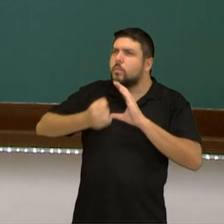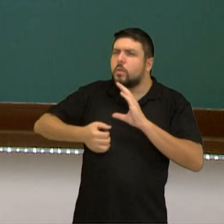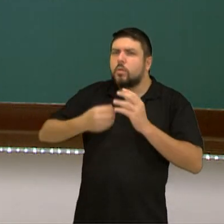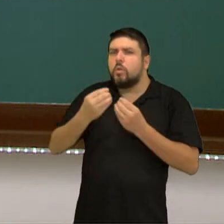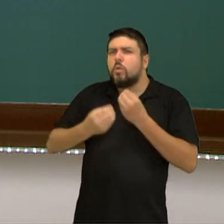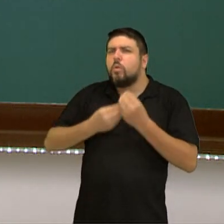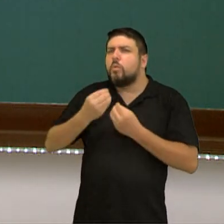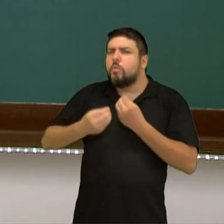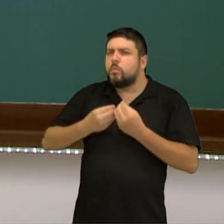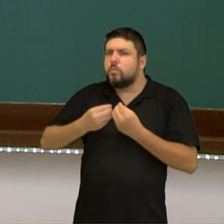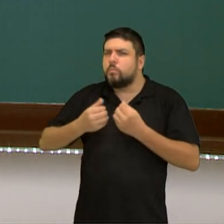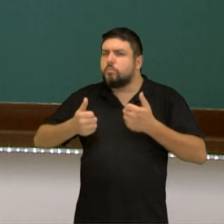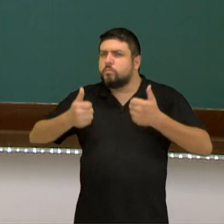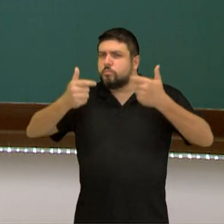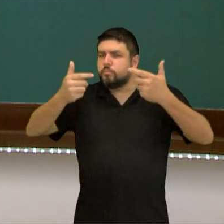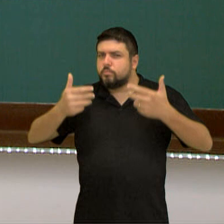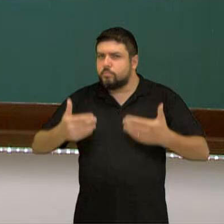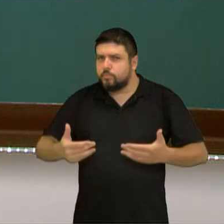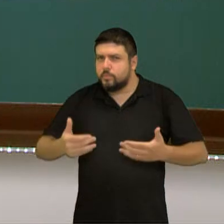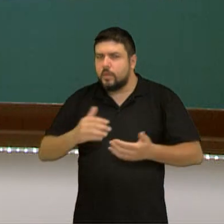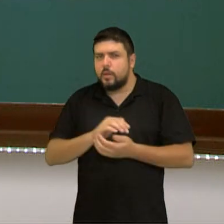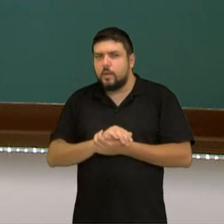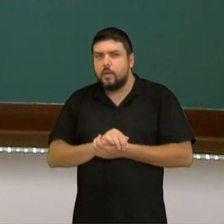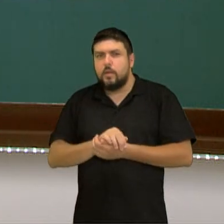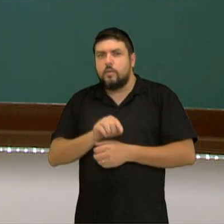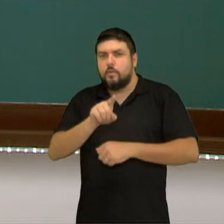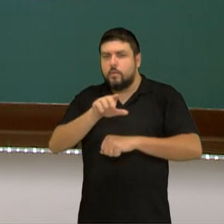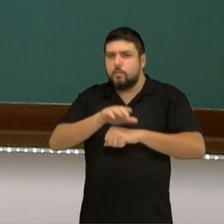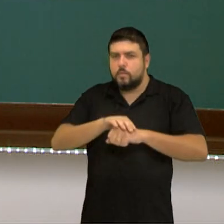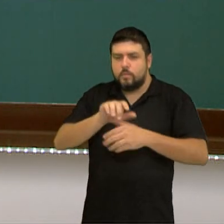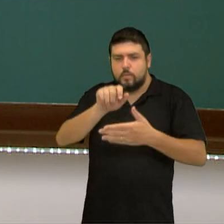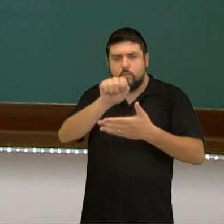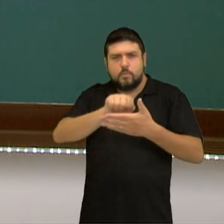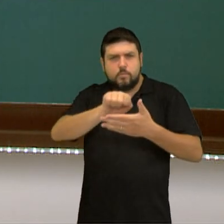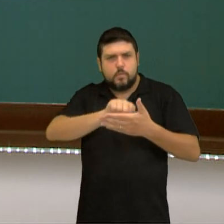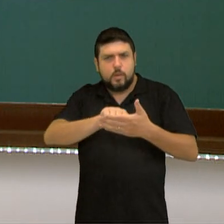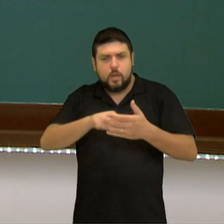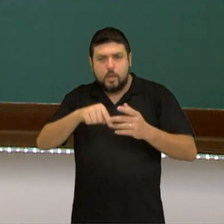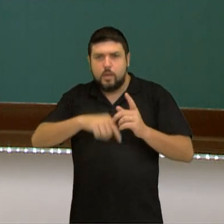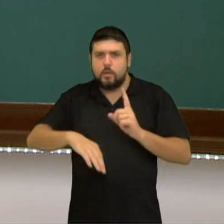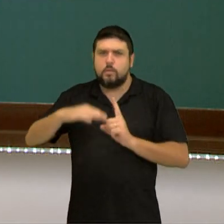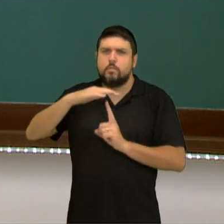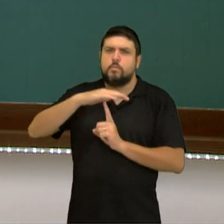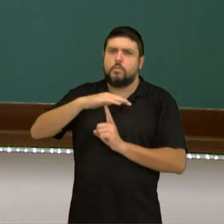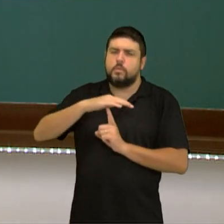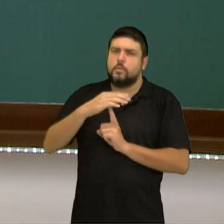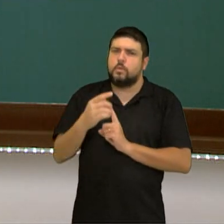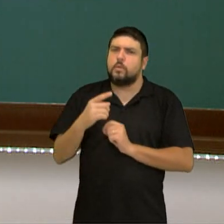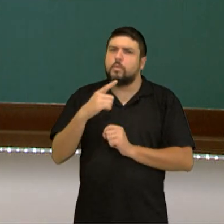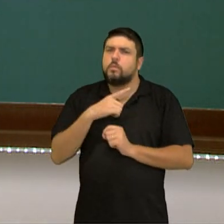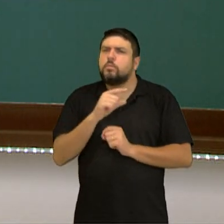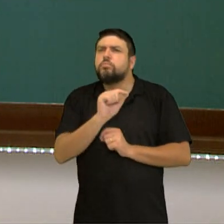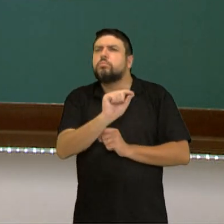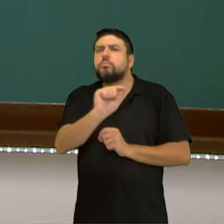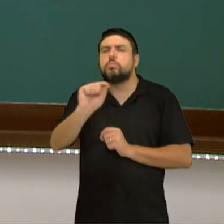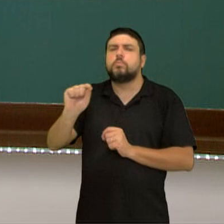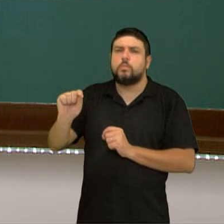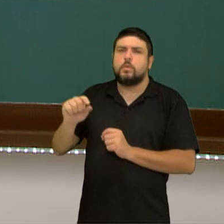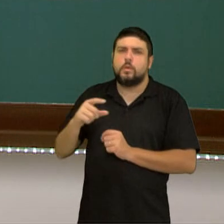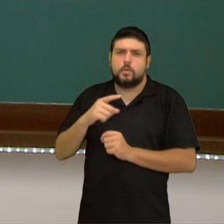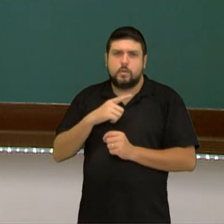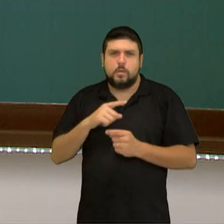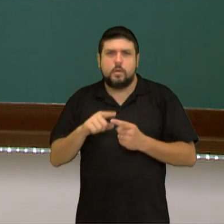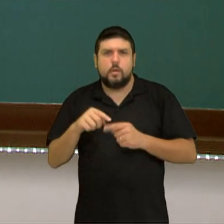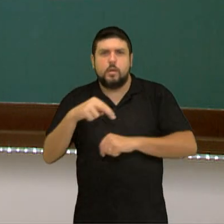é uma característica barroca, né? Então você vai escrever, a gente tem muitas aqui no Paraná, né? Antonina